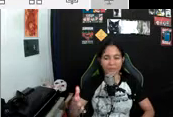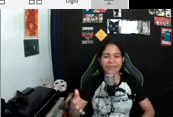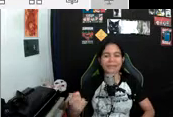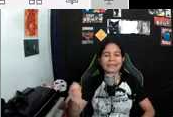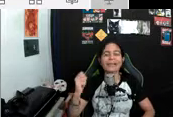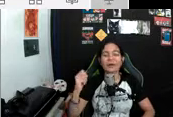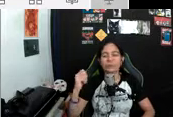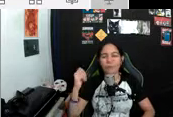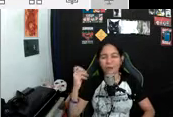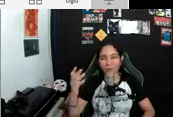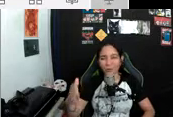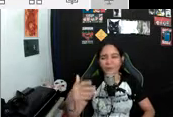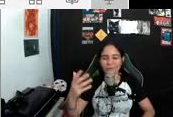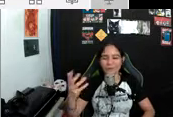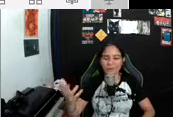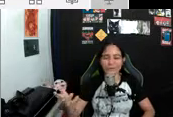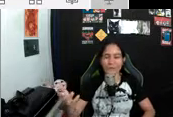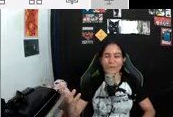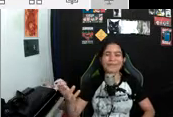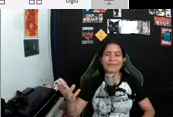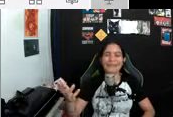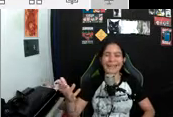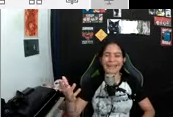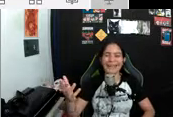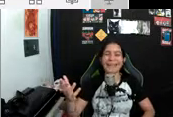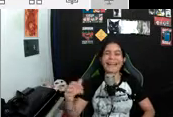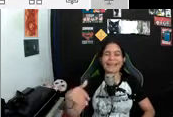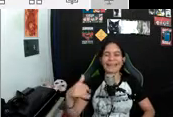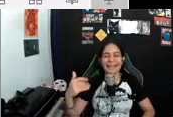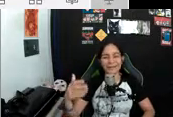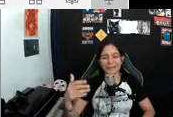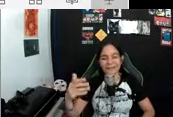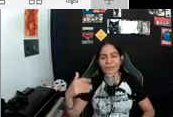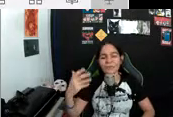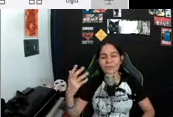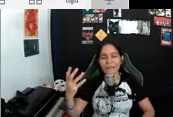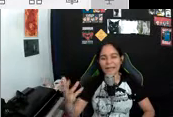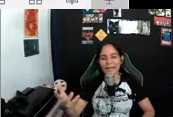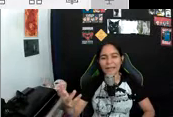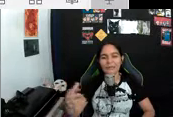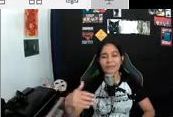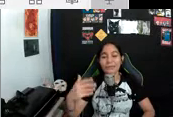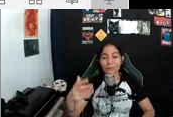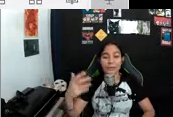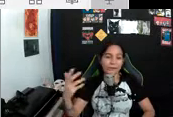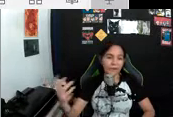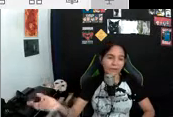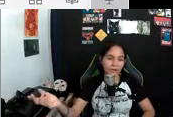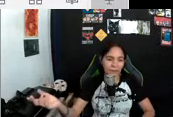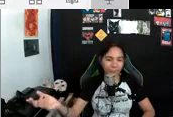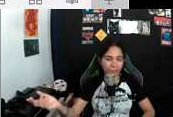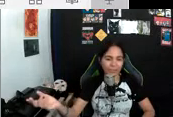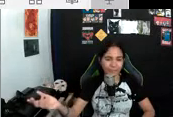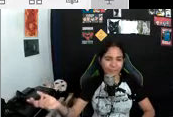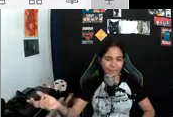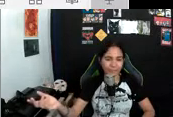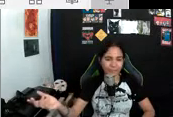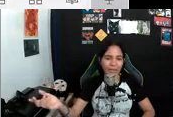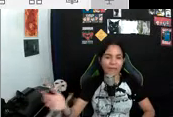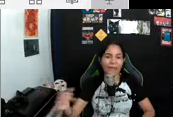bastante justamente por algumas pessoas, né, não terem o cuidado de ter uma letra